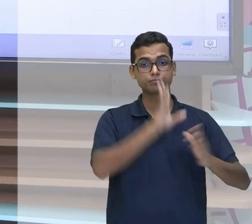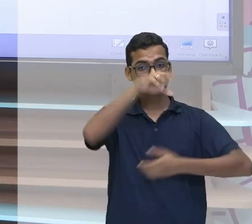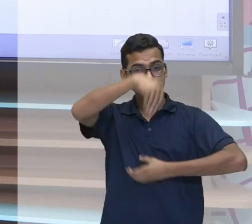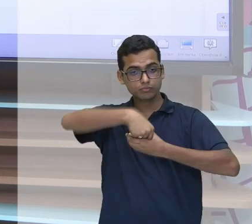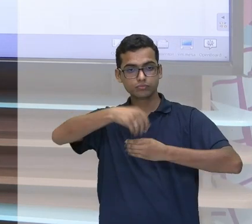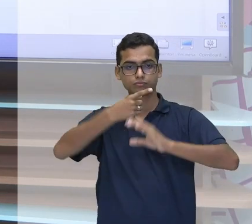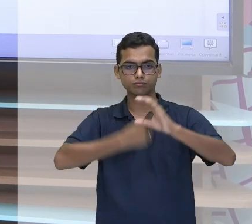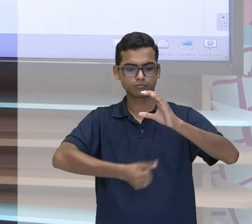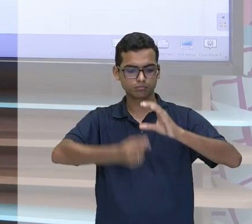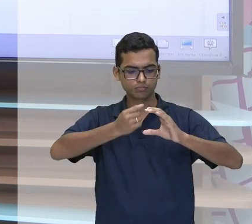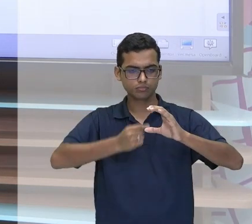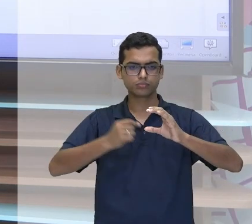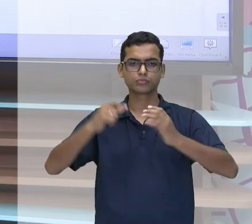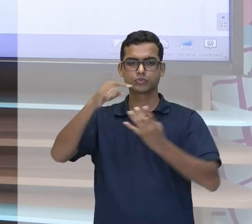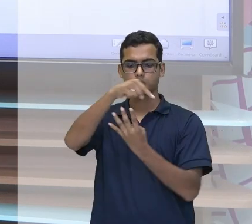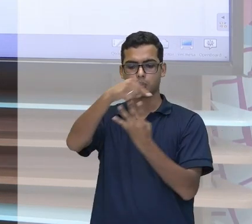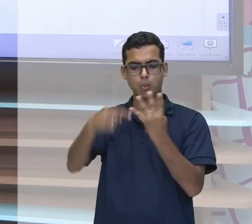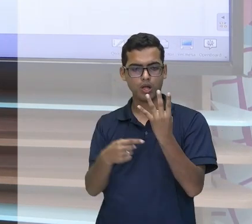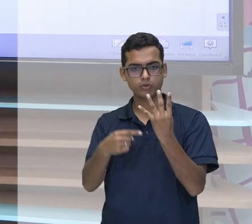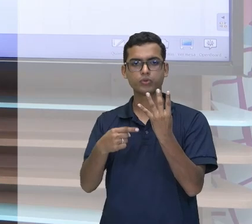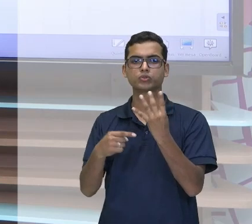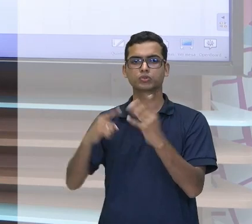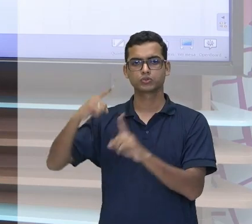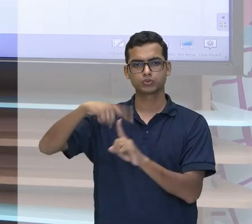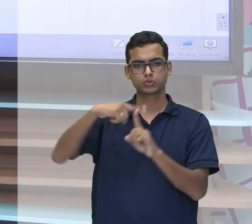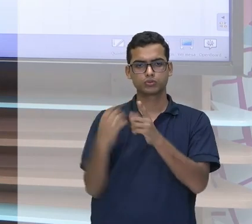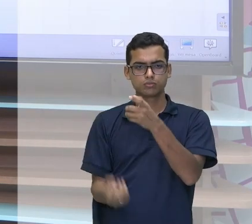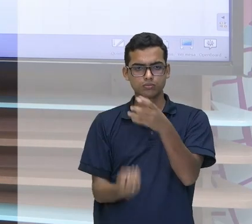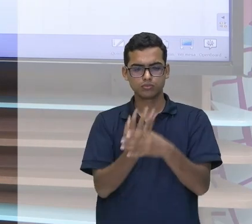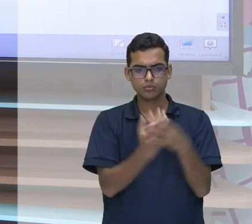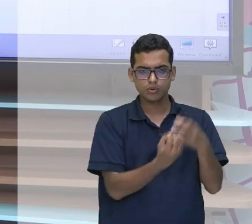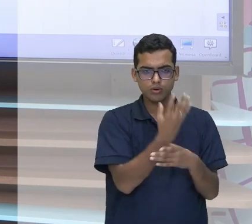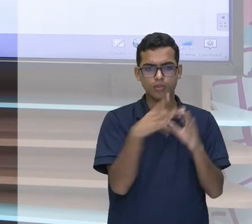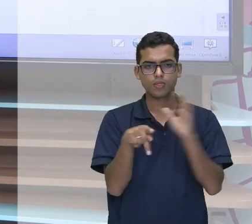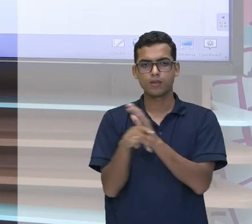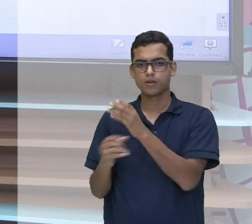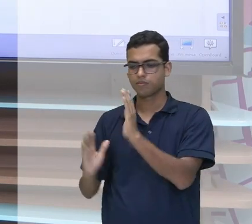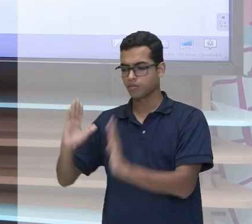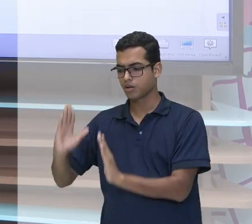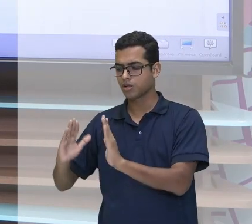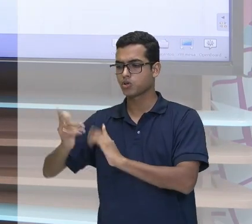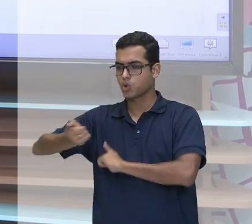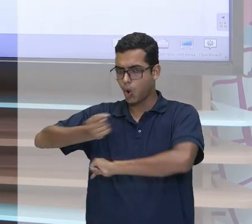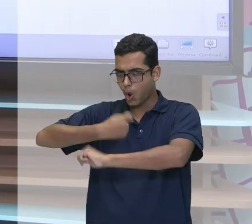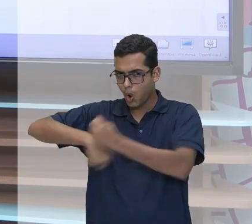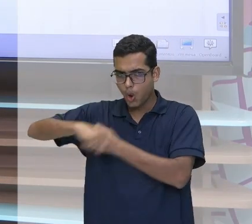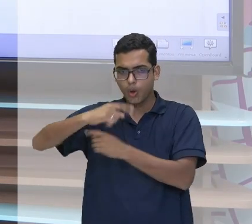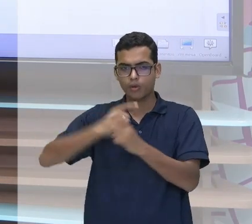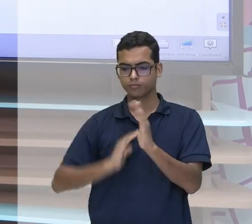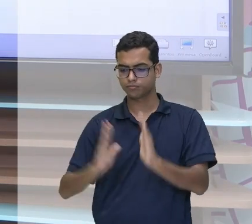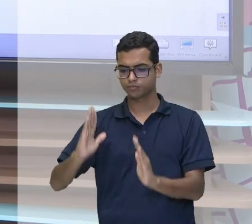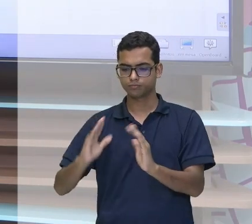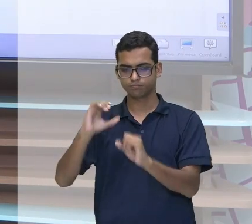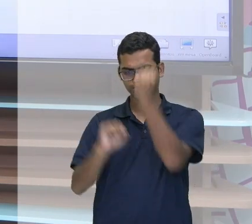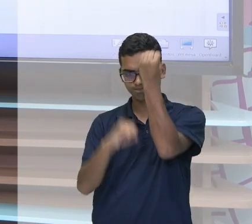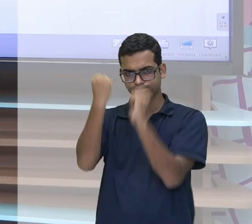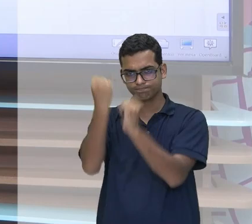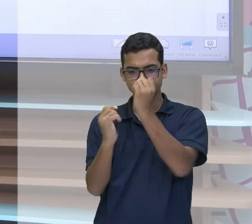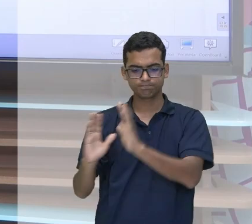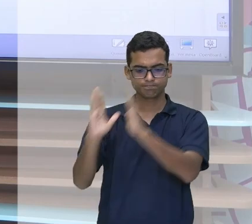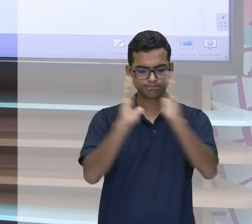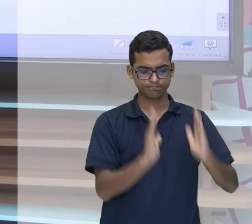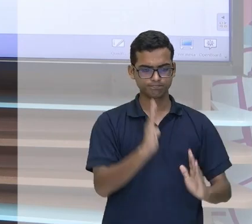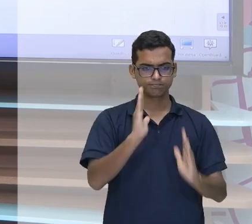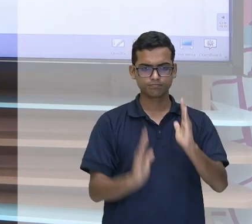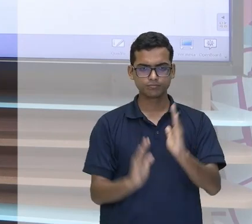fases do modo de produção capitalista. Nós temos a fase comercial, nós temos a fase industrial, nós temos a